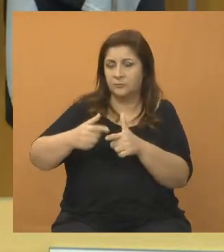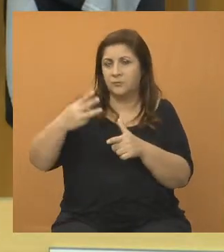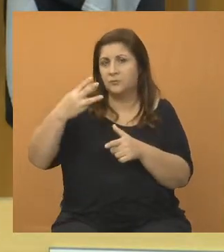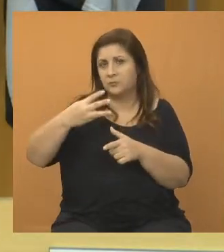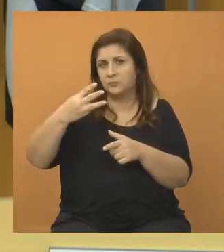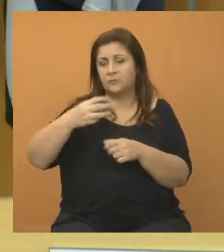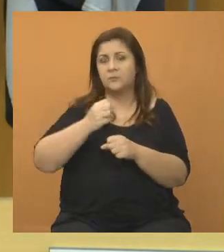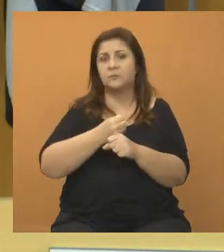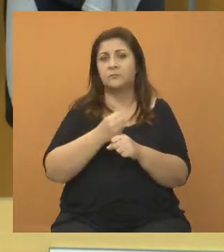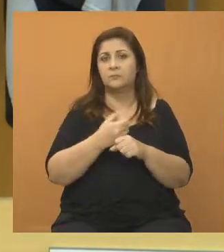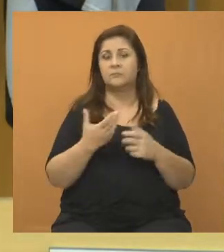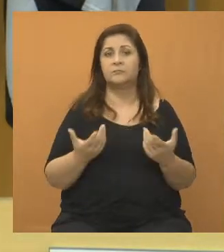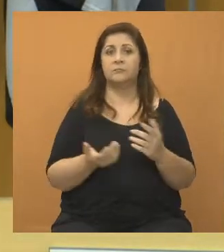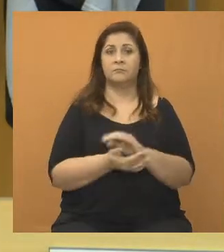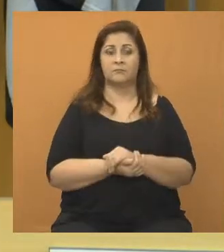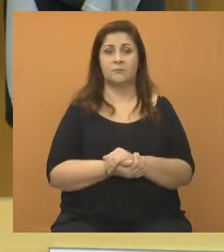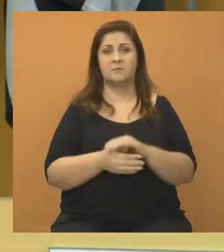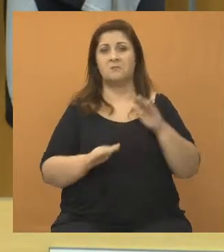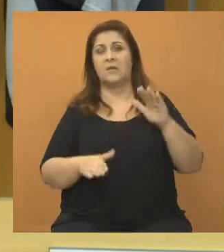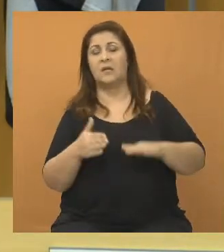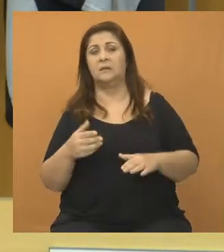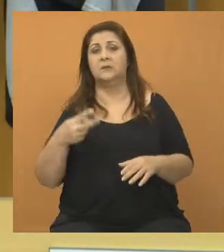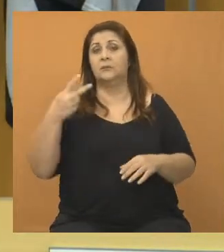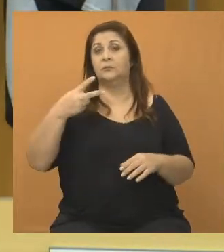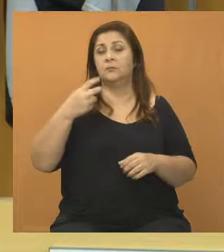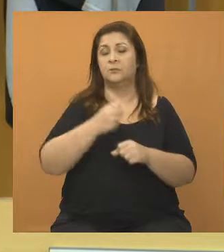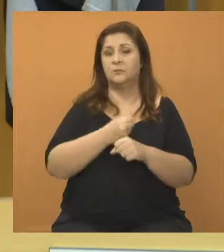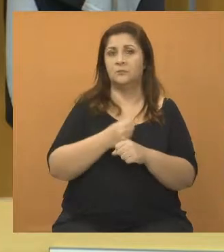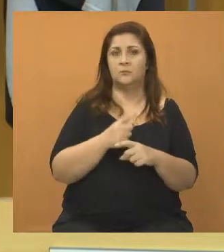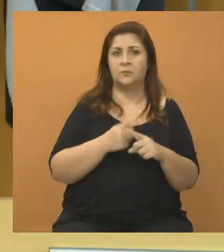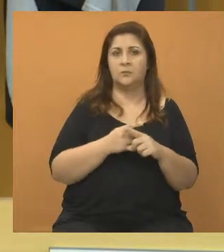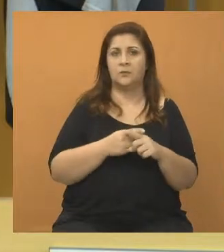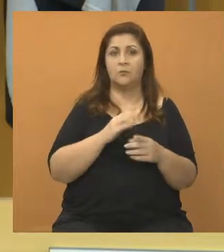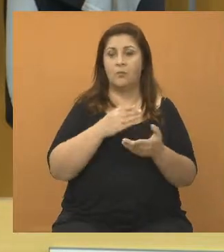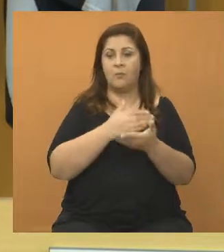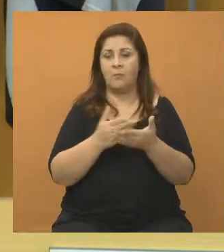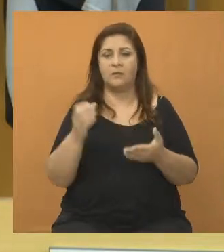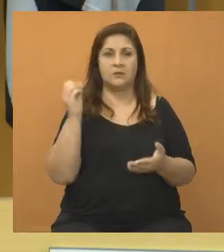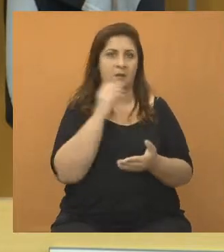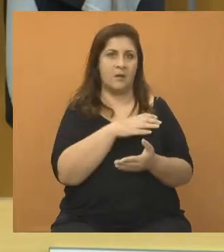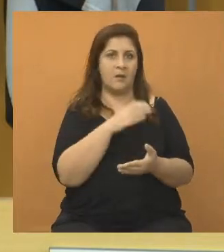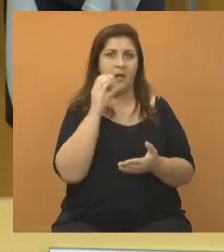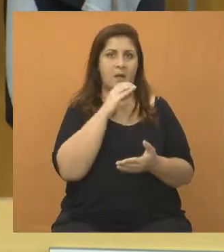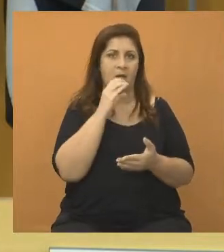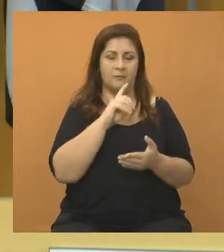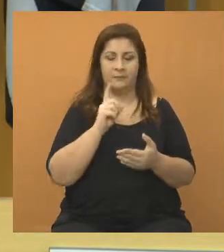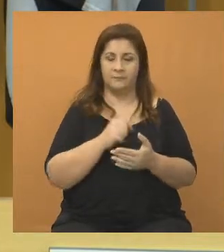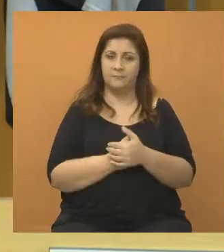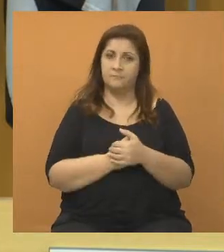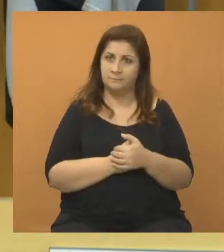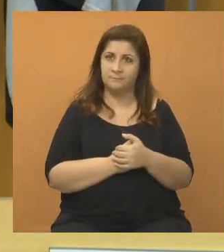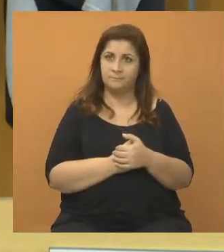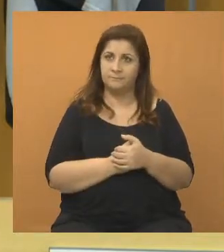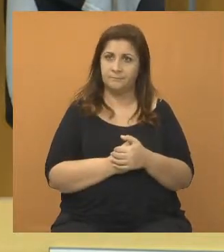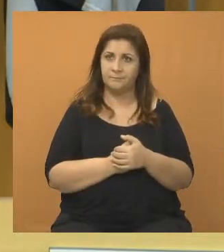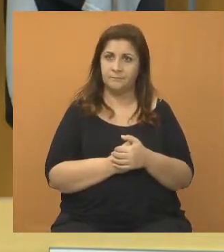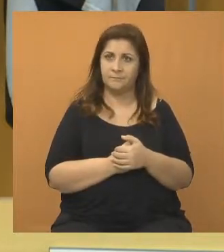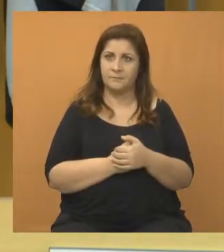outras obras têm um custo diluído em 2 anos, porque não começa e termina no mesmo ano. Então, acho que isso daqui